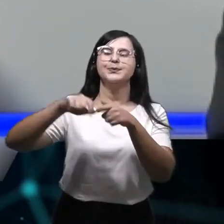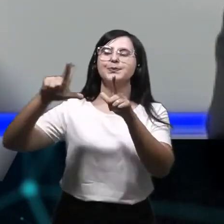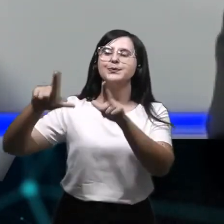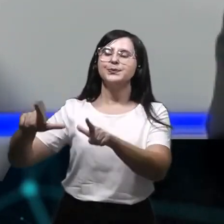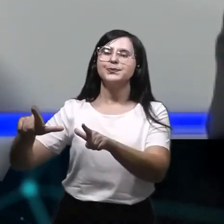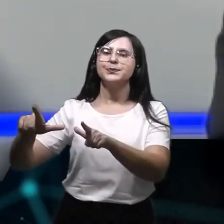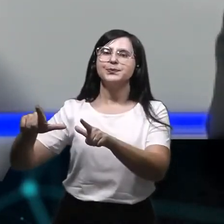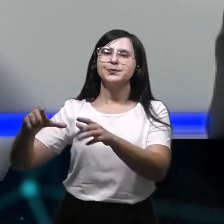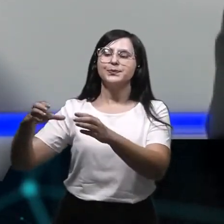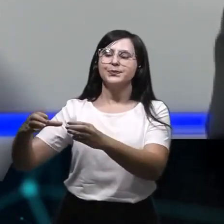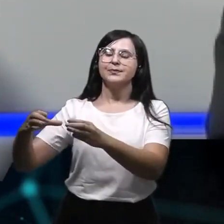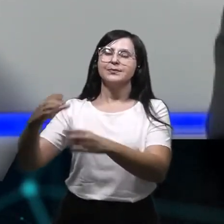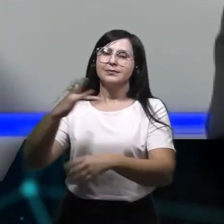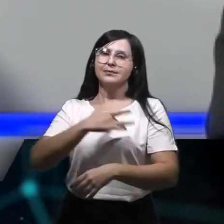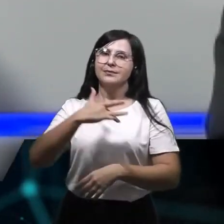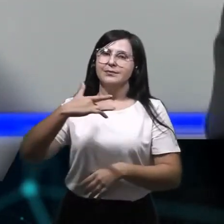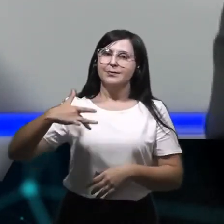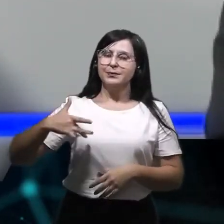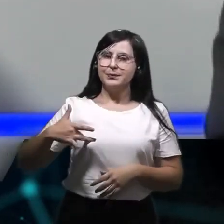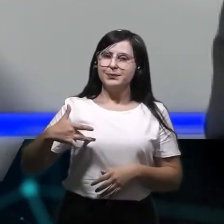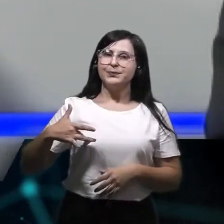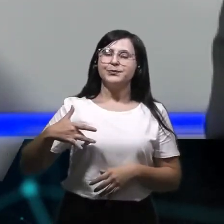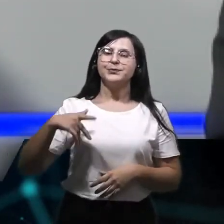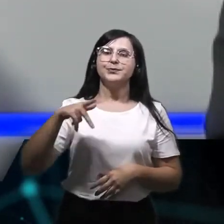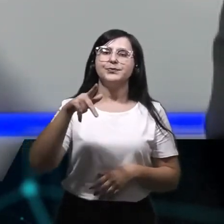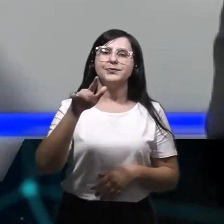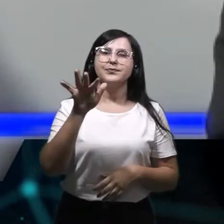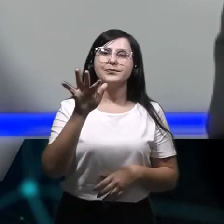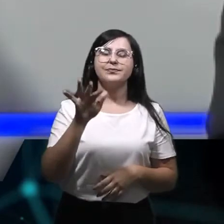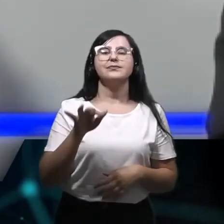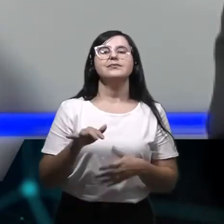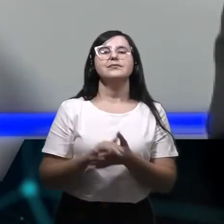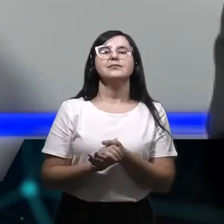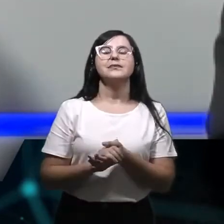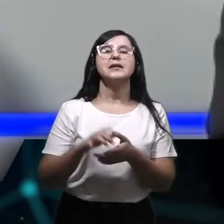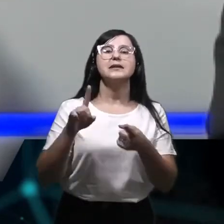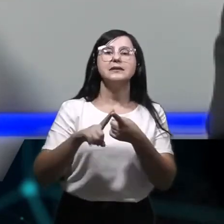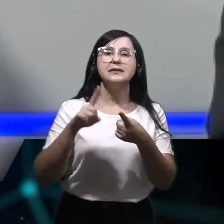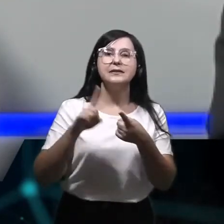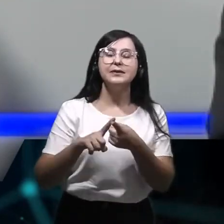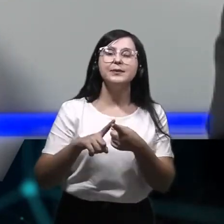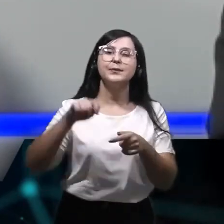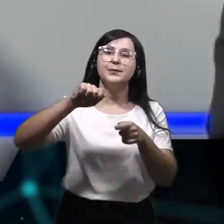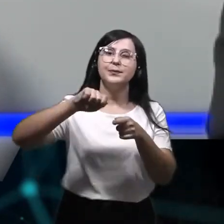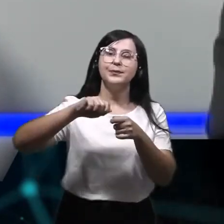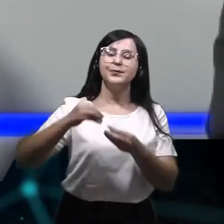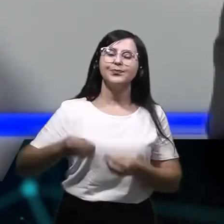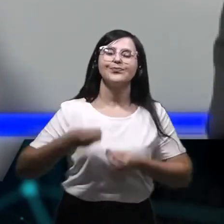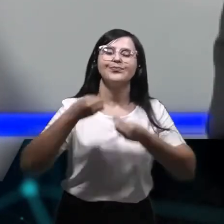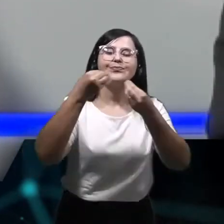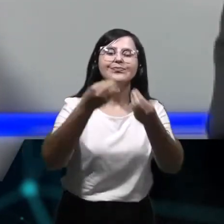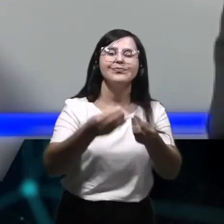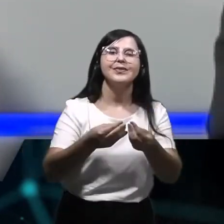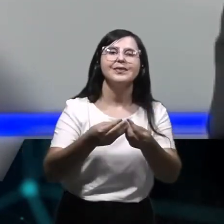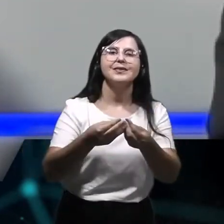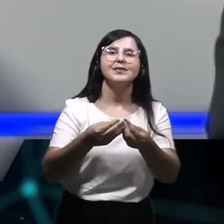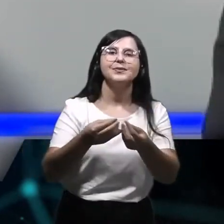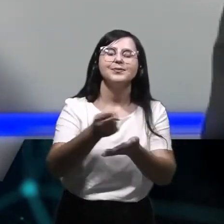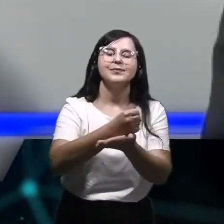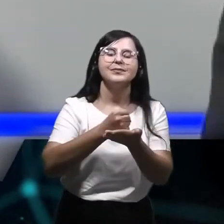quiser. Vamos promover a distribuição de medicamentos, que hoje não